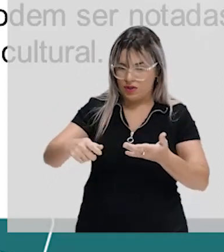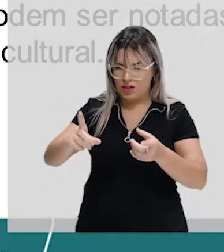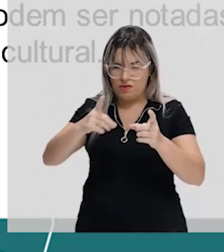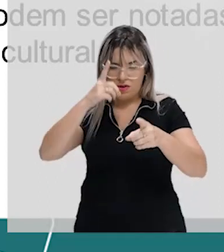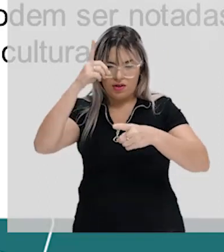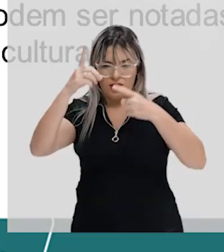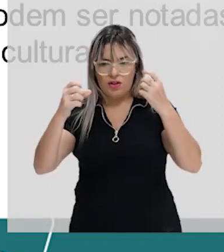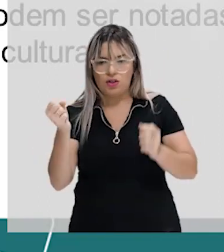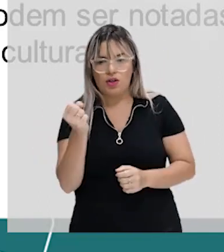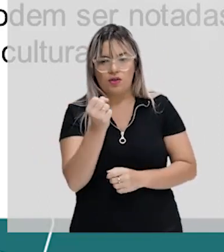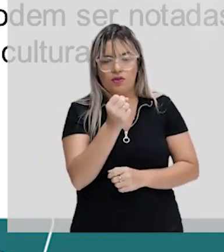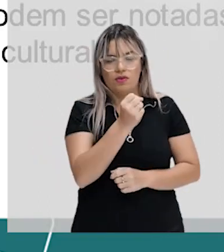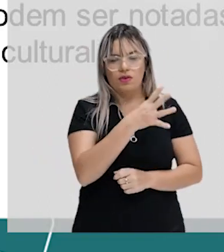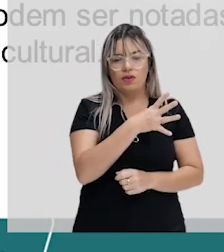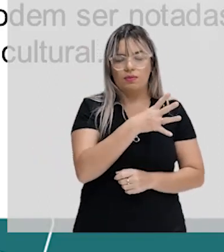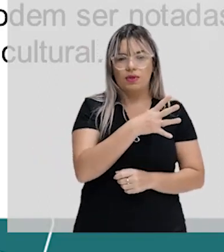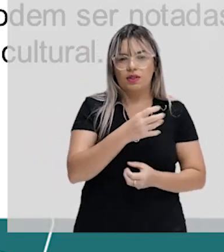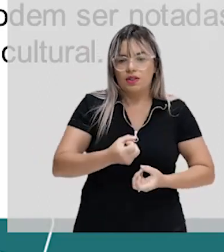de se expressar,